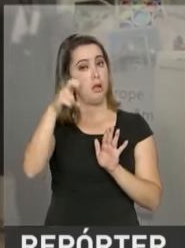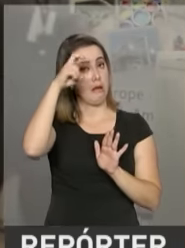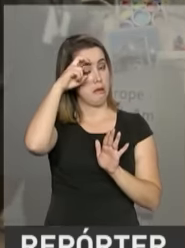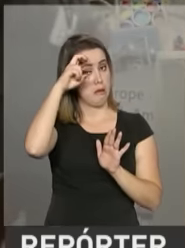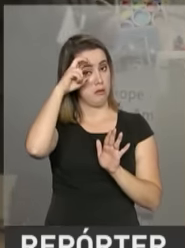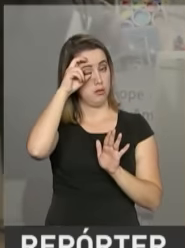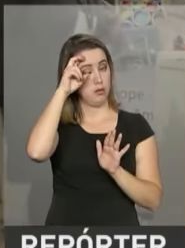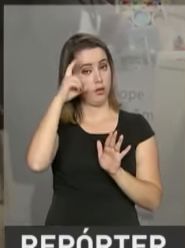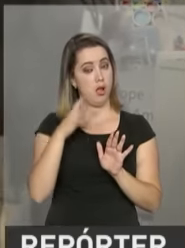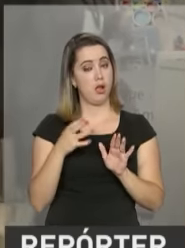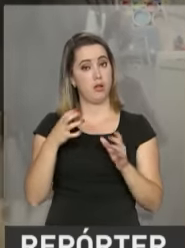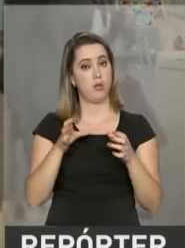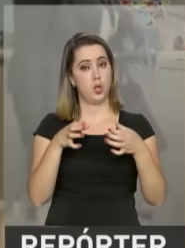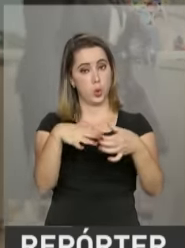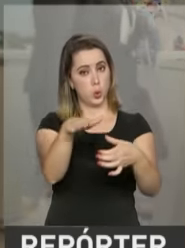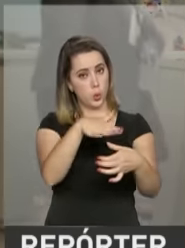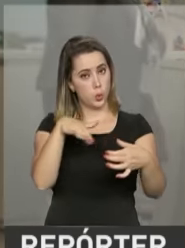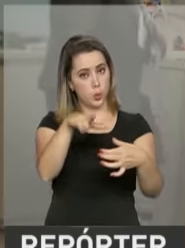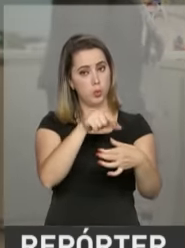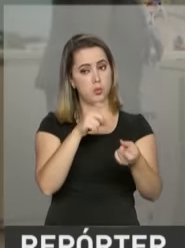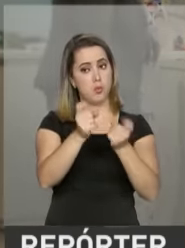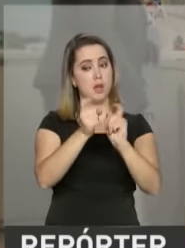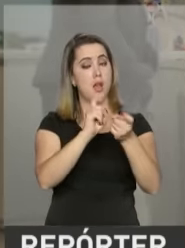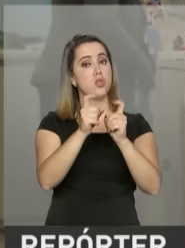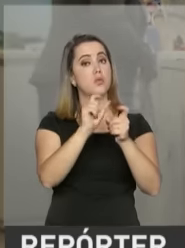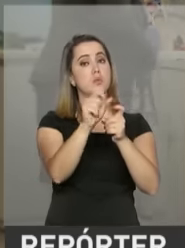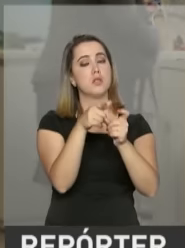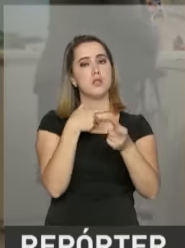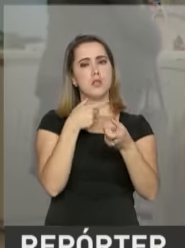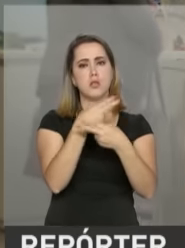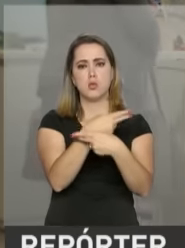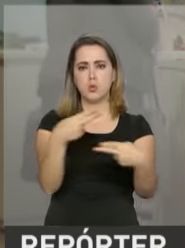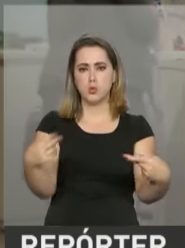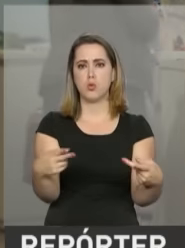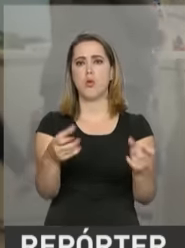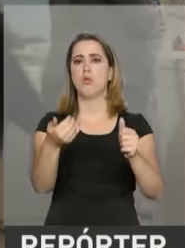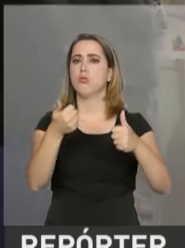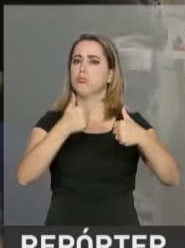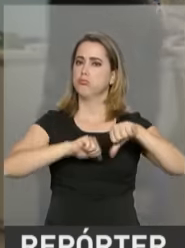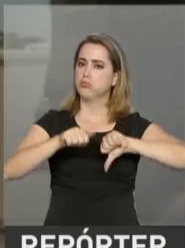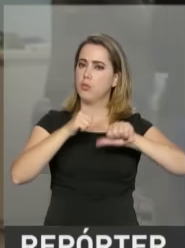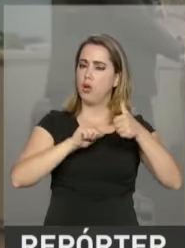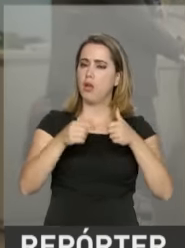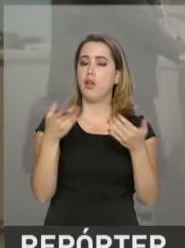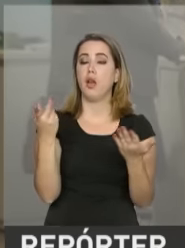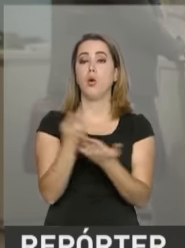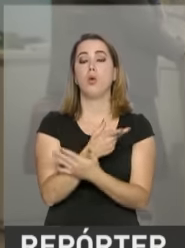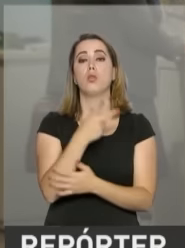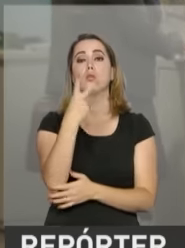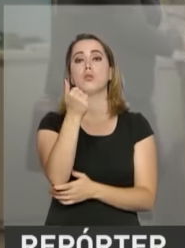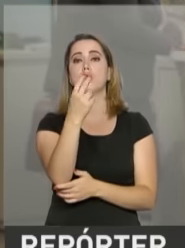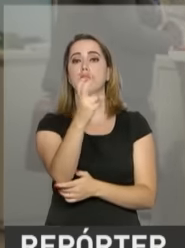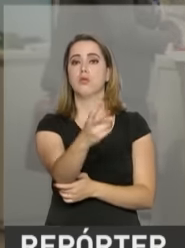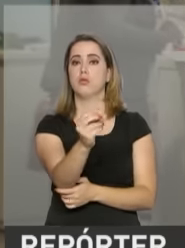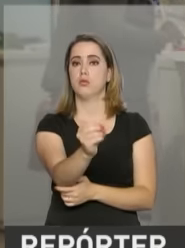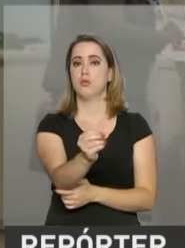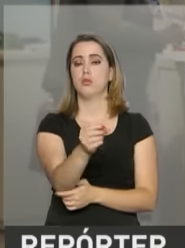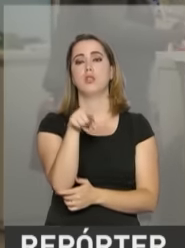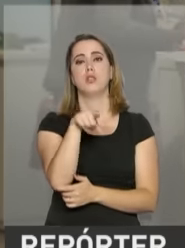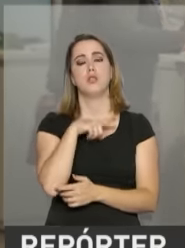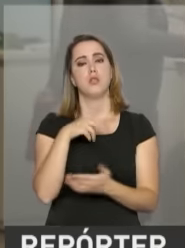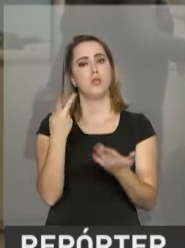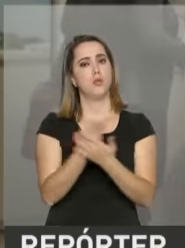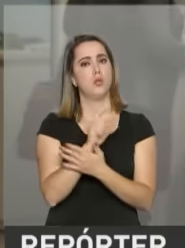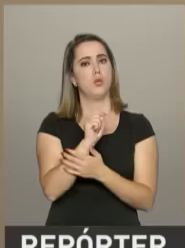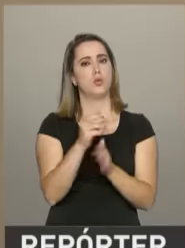Conferência Internacional sobre Gestão de Substâncias Químicas, que ocorre em 2020, quando será definido um novo regime